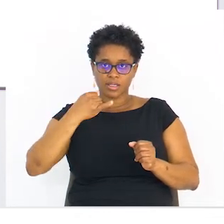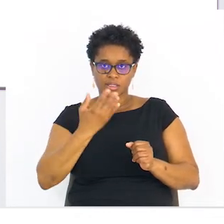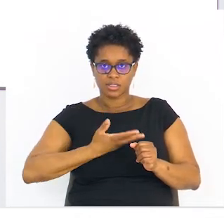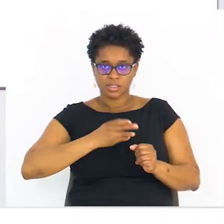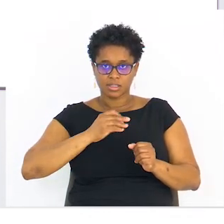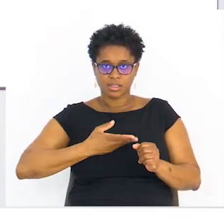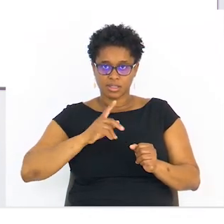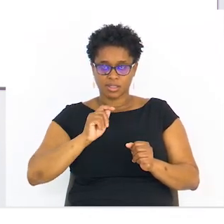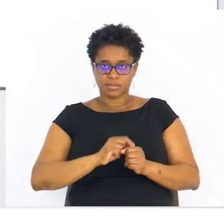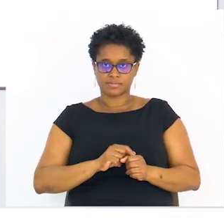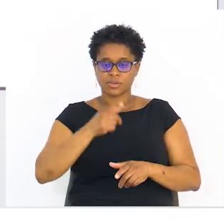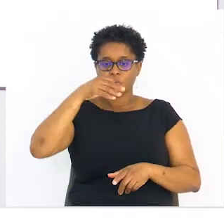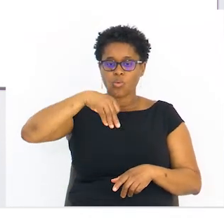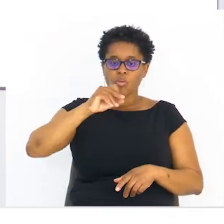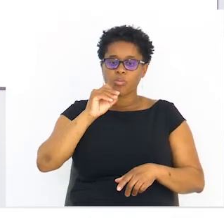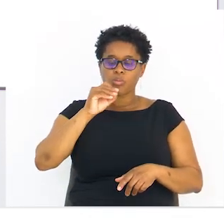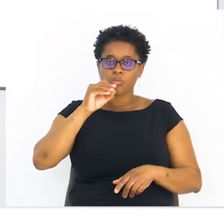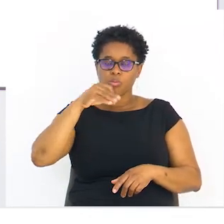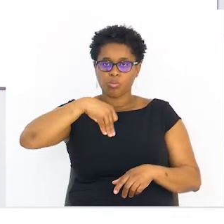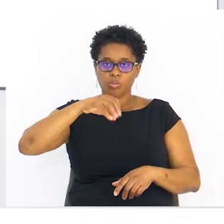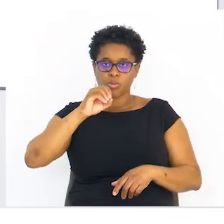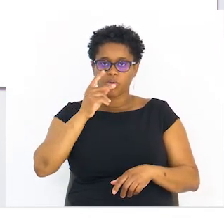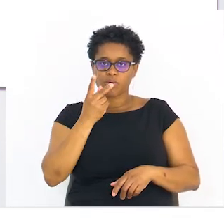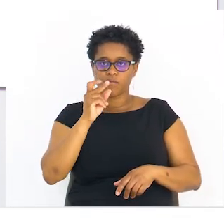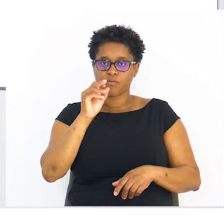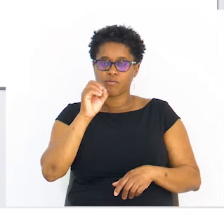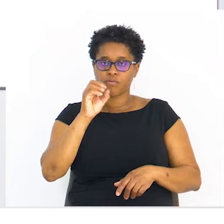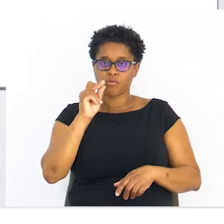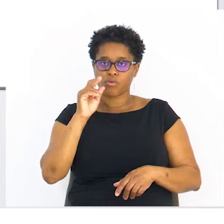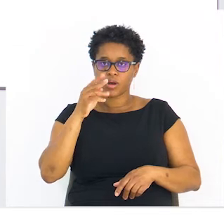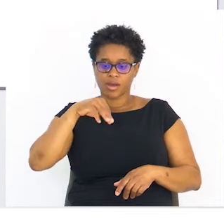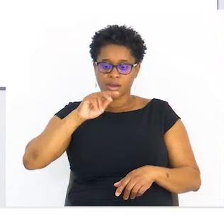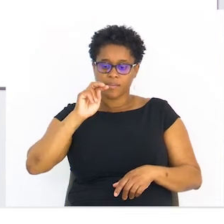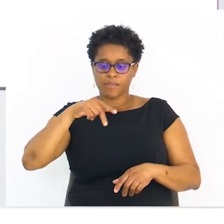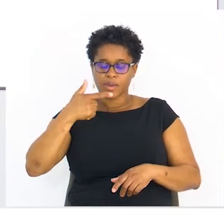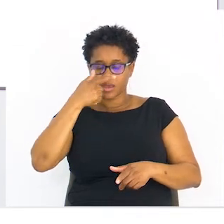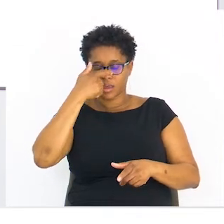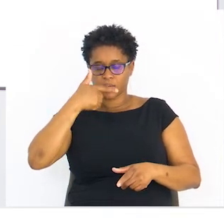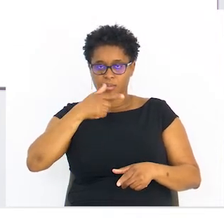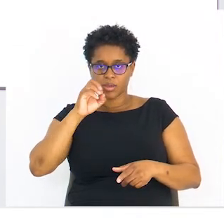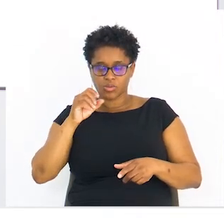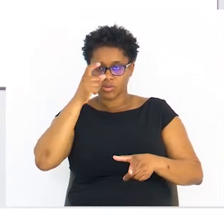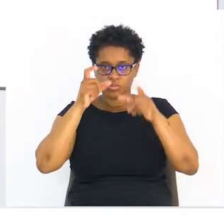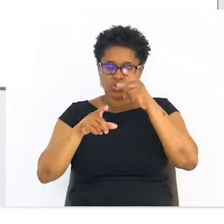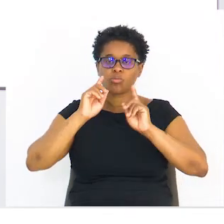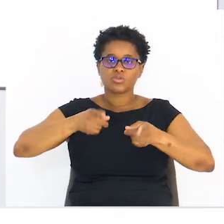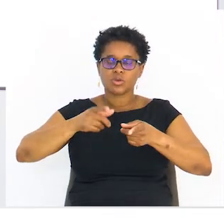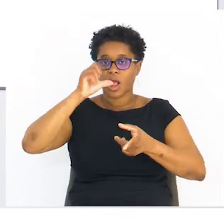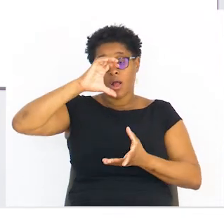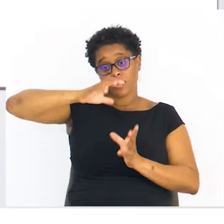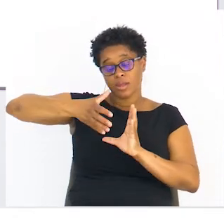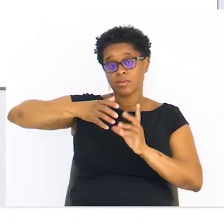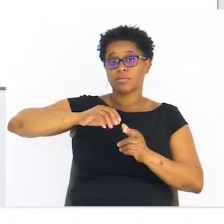povoamento humano começou pelo continente africano e, a partir daí, alargou